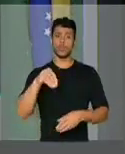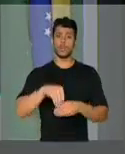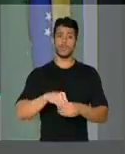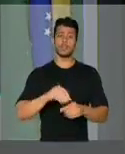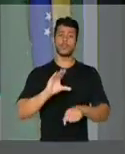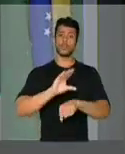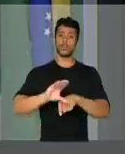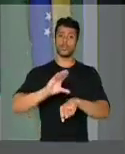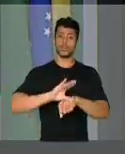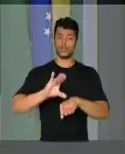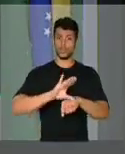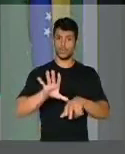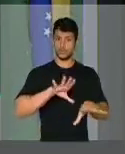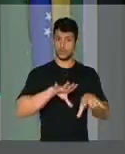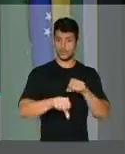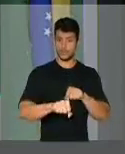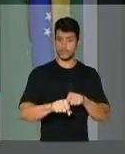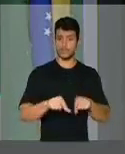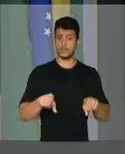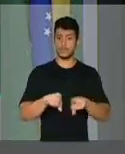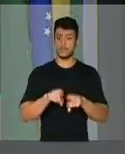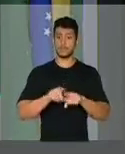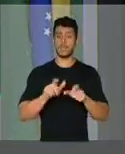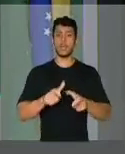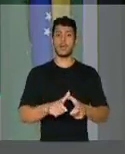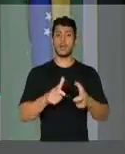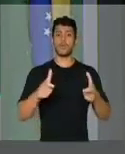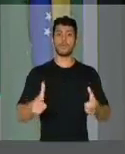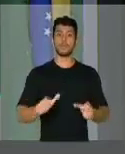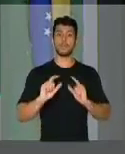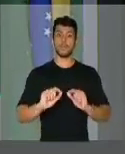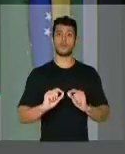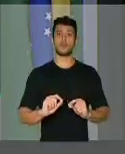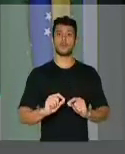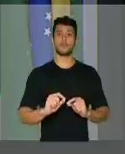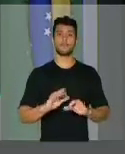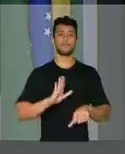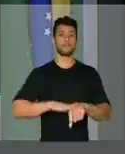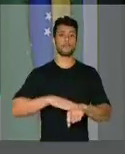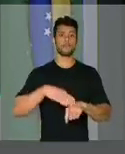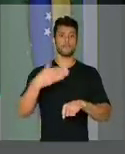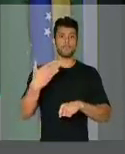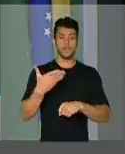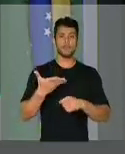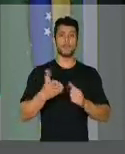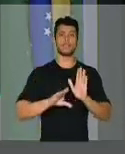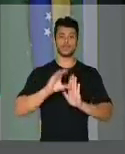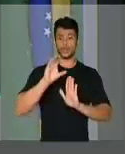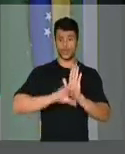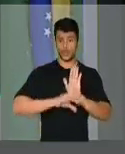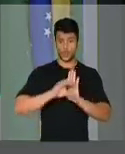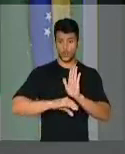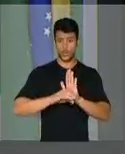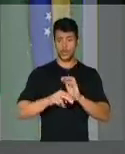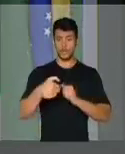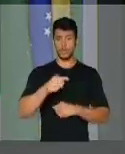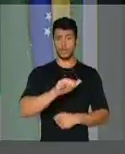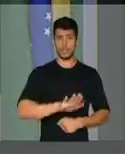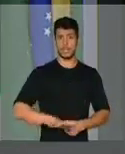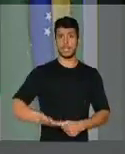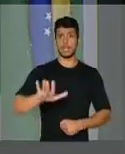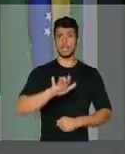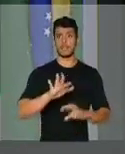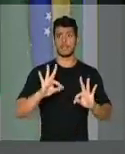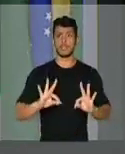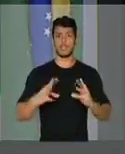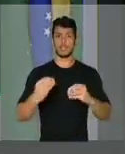policiais, e a ampliação da aplicação da matriz curricular nacional em todos